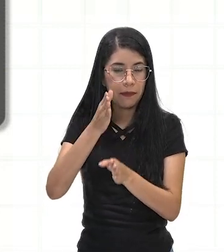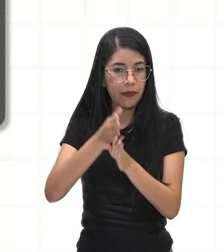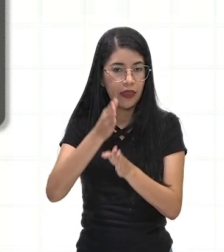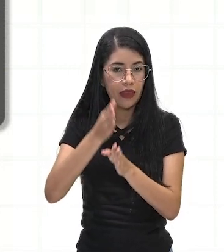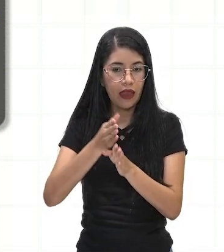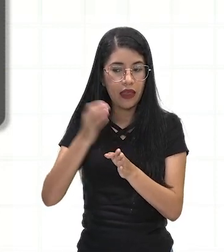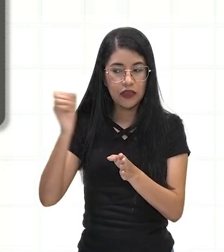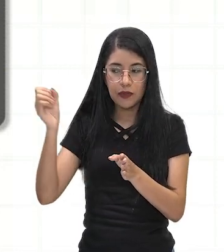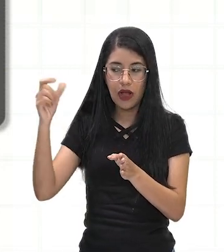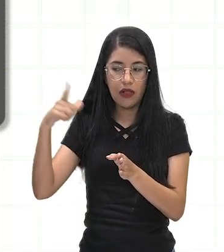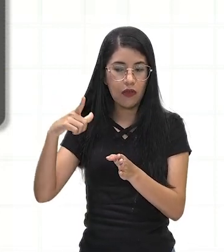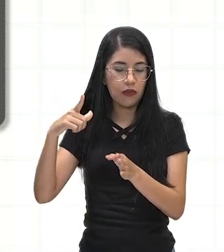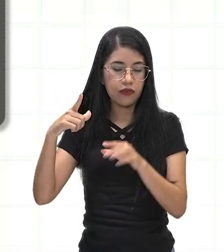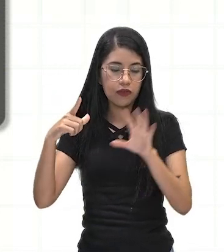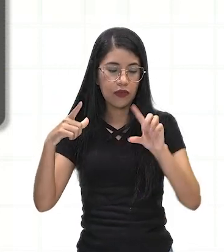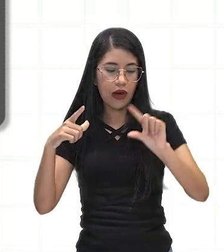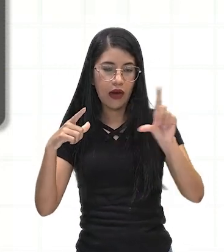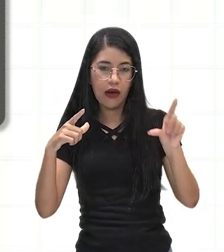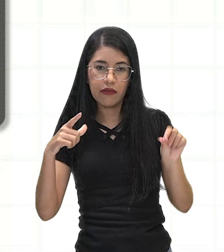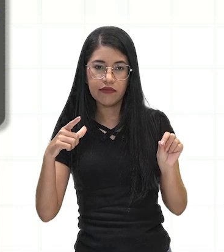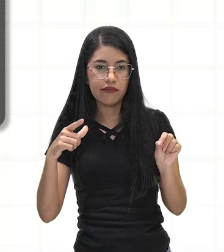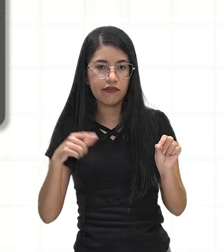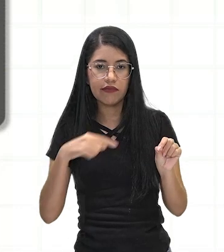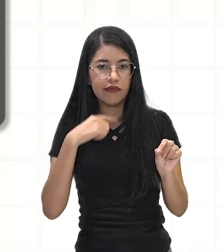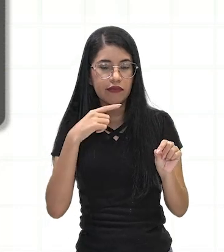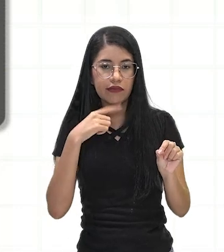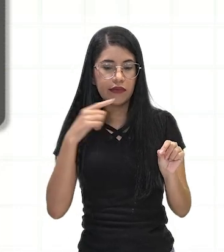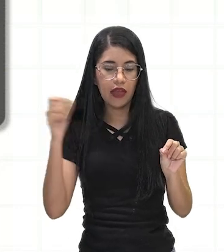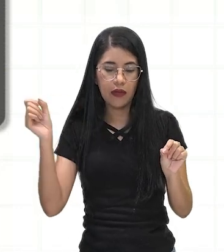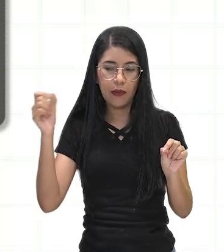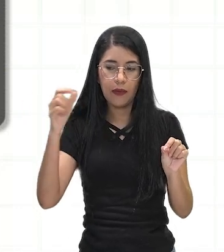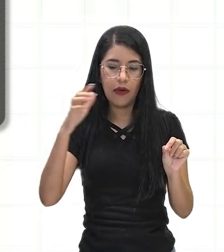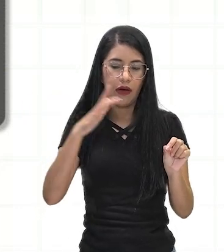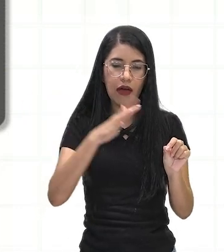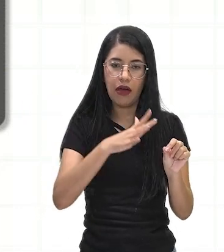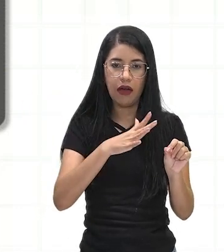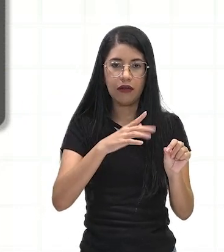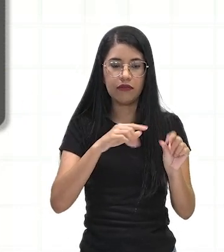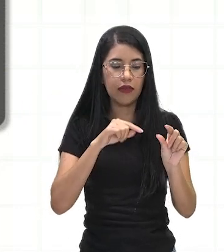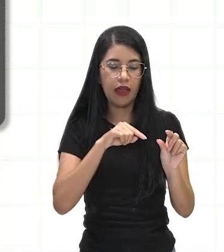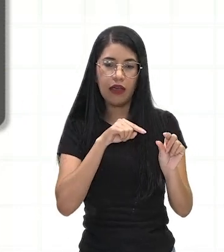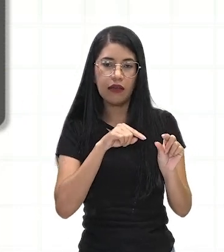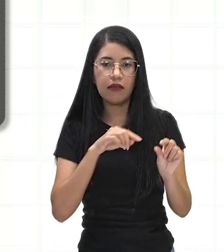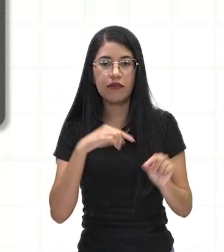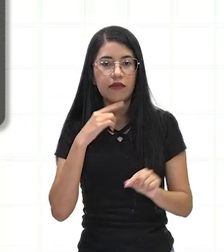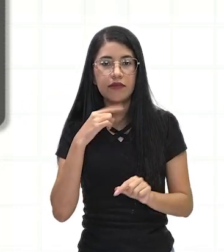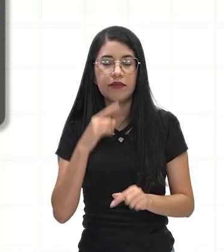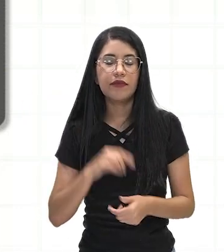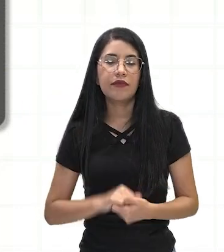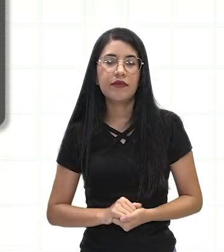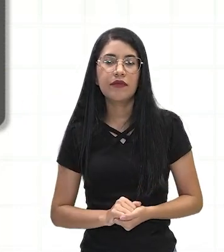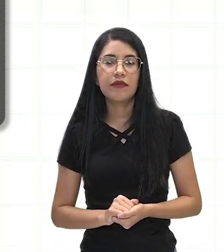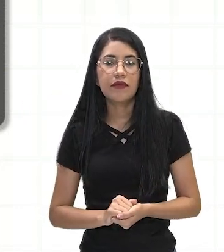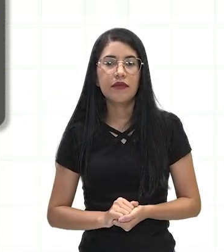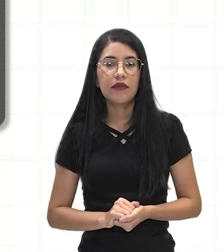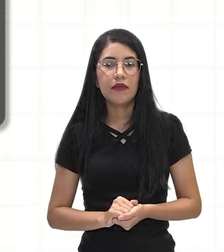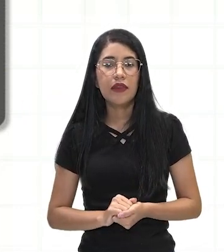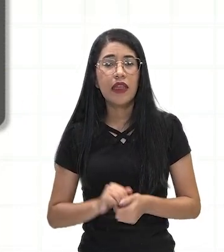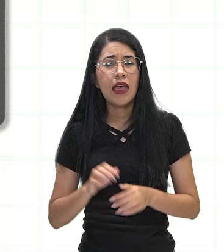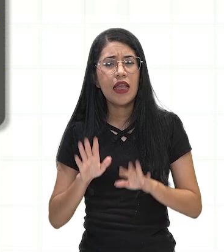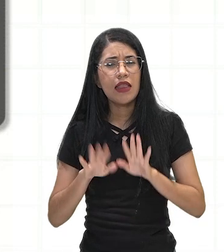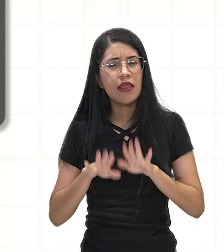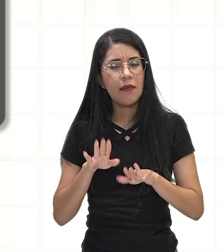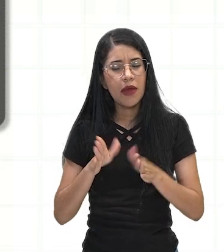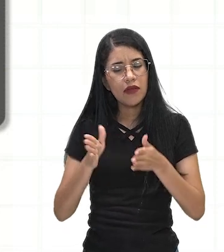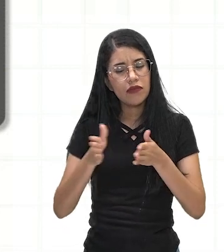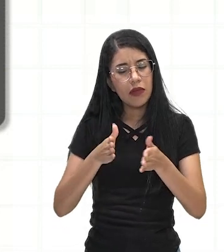chegada dos raios solares até a Lua. Então, aqui a gente vai ter o eclipse lunar, certo? Ela não vai receber, por um determinado período